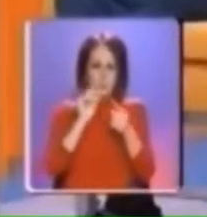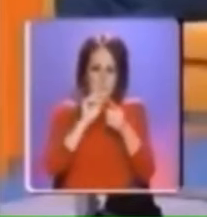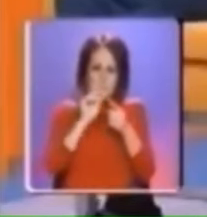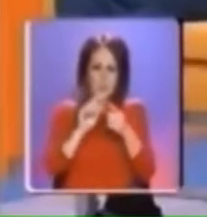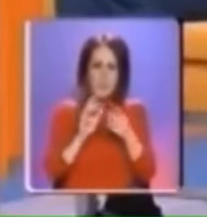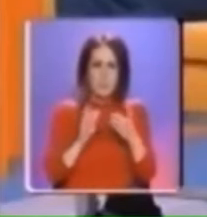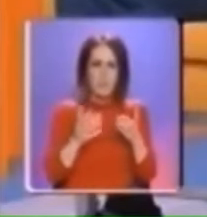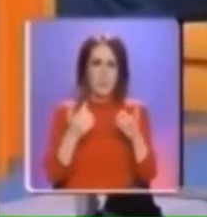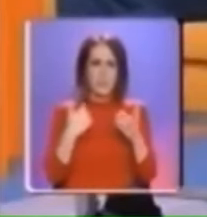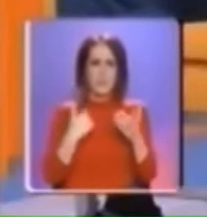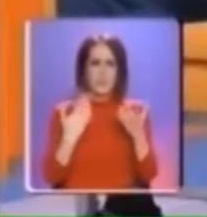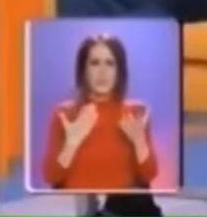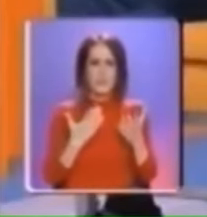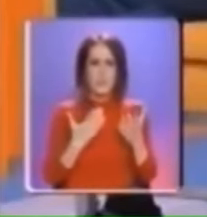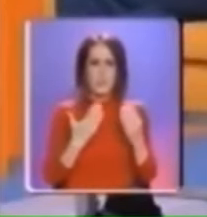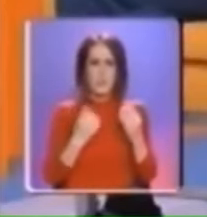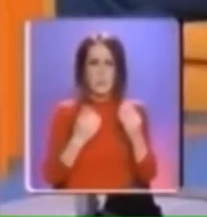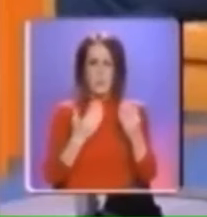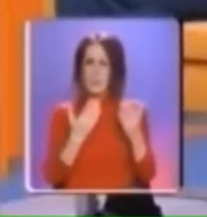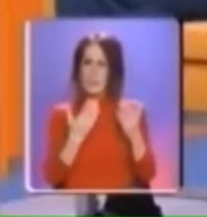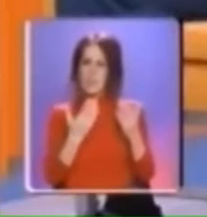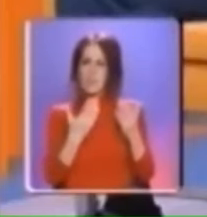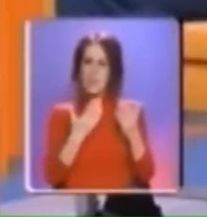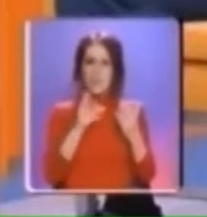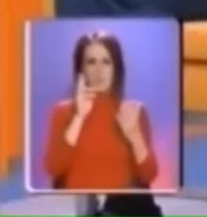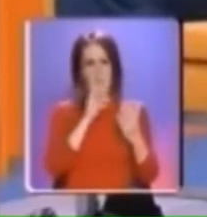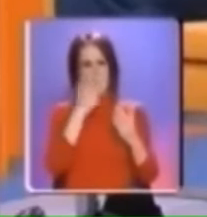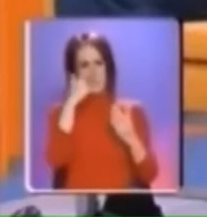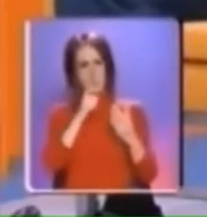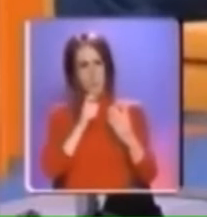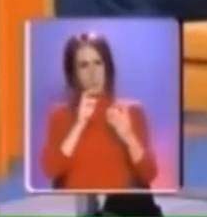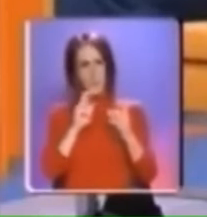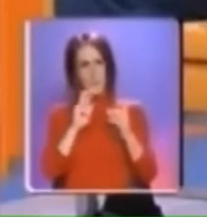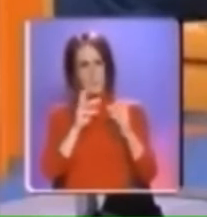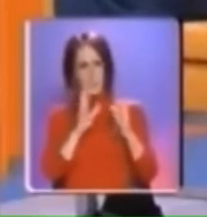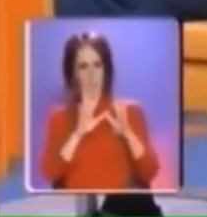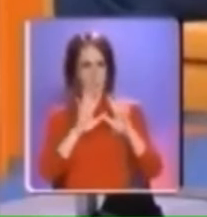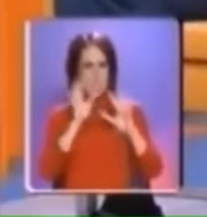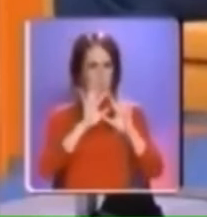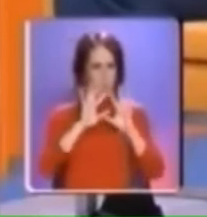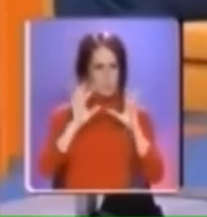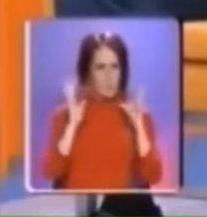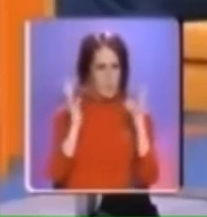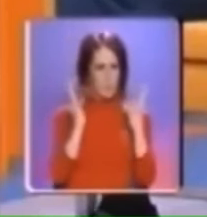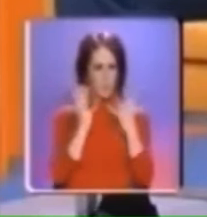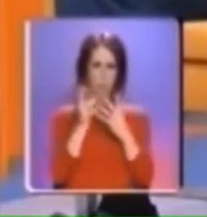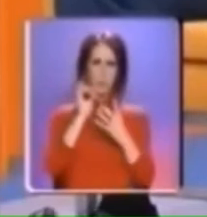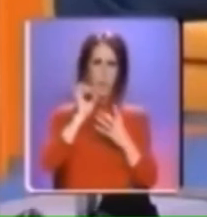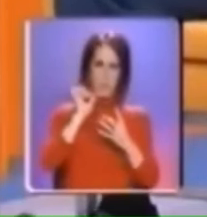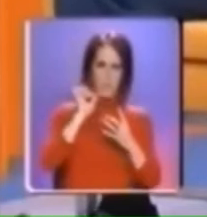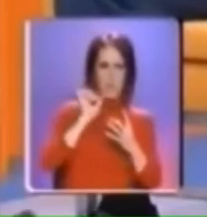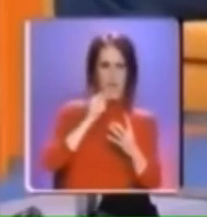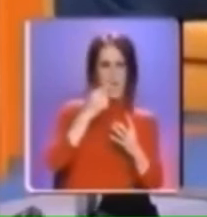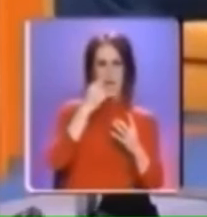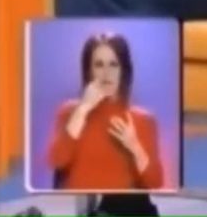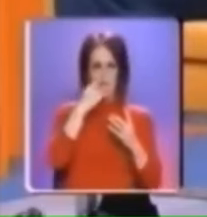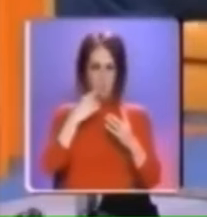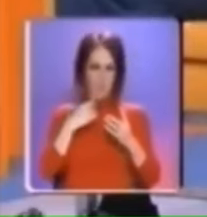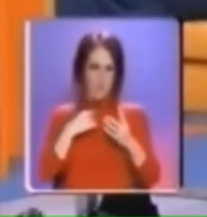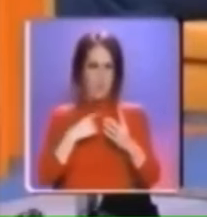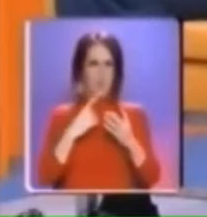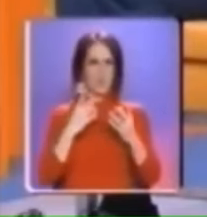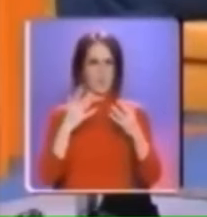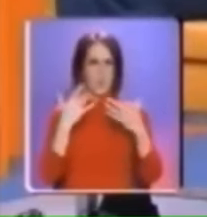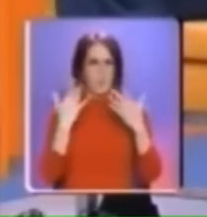Pedro namora sentiu-se de tal modo revoltado com essa situação e que escreveu uma carta para